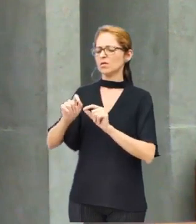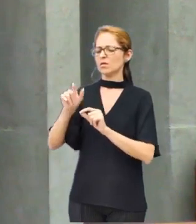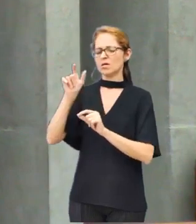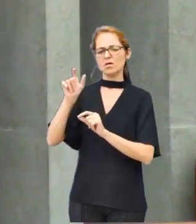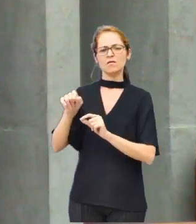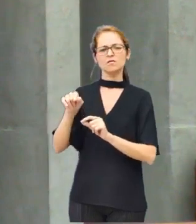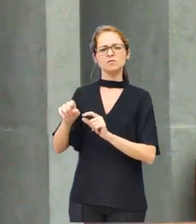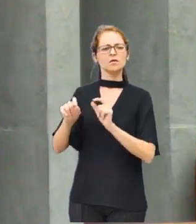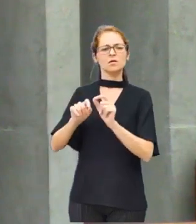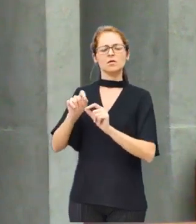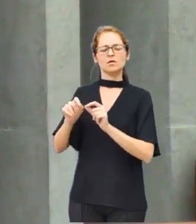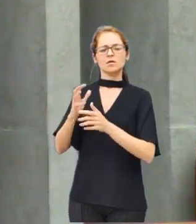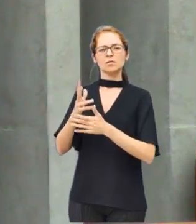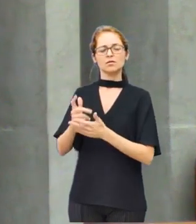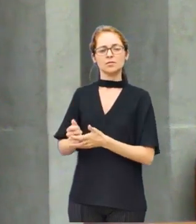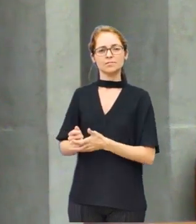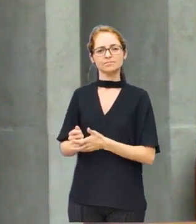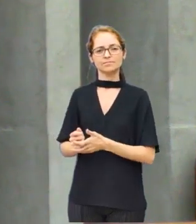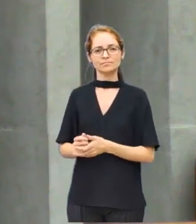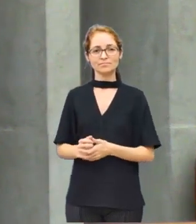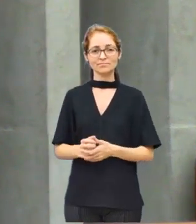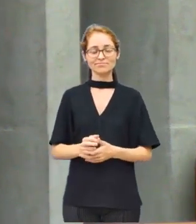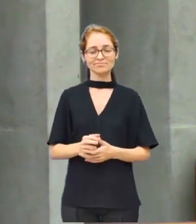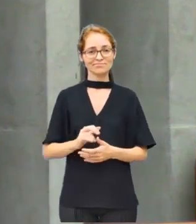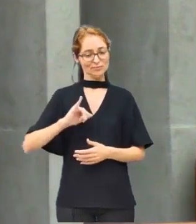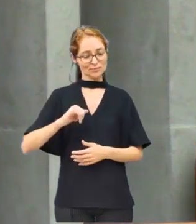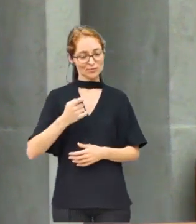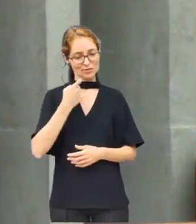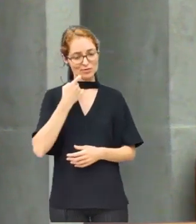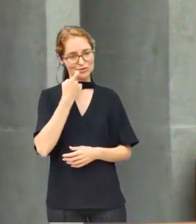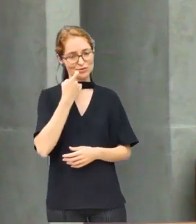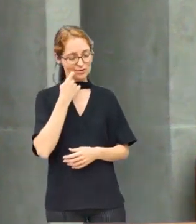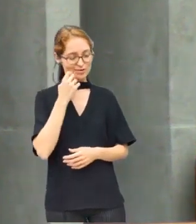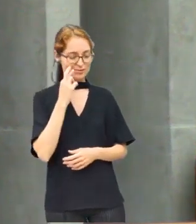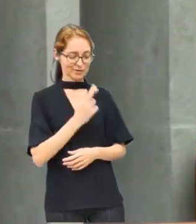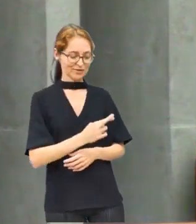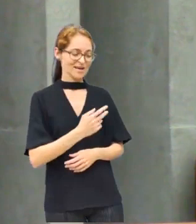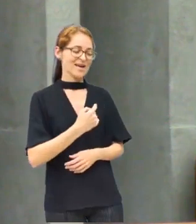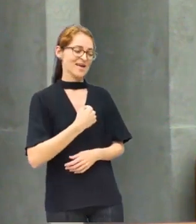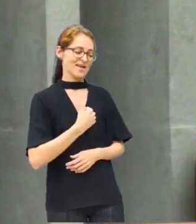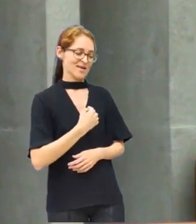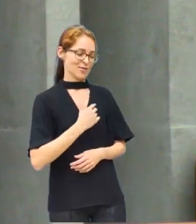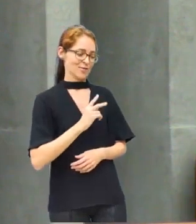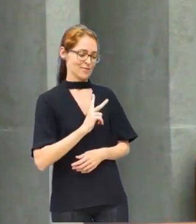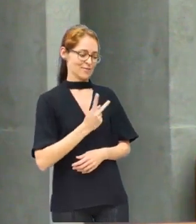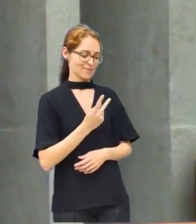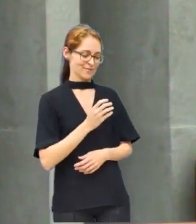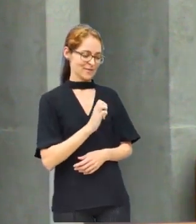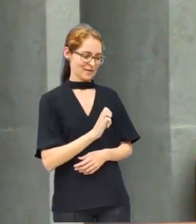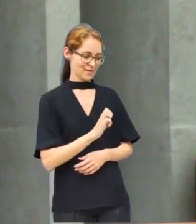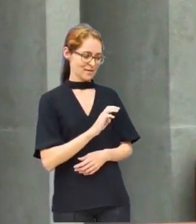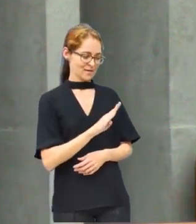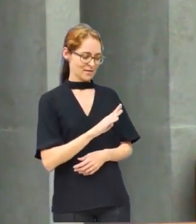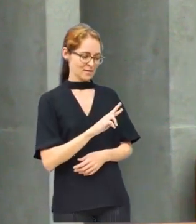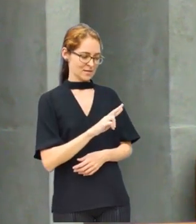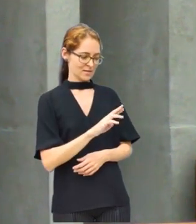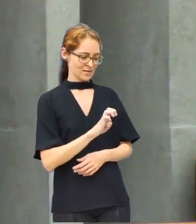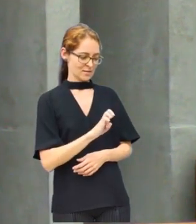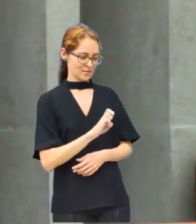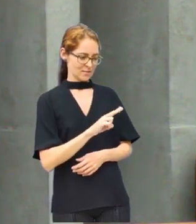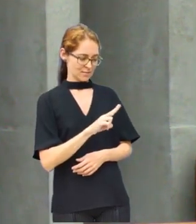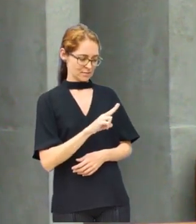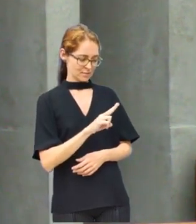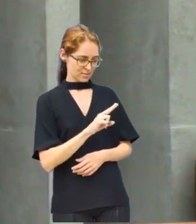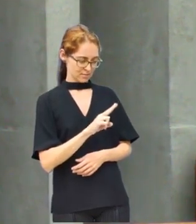tu. Versículo 9, eles respondeu, sou hebreu, temo ao Senhor, o Deus do